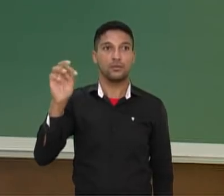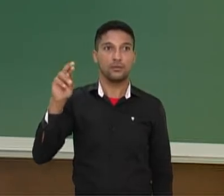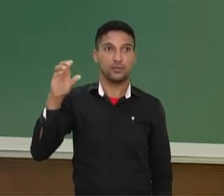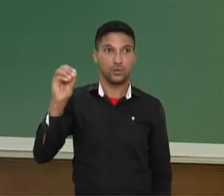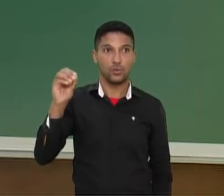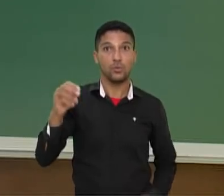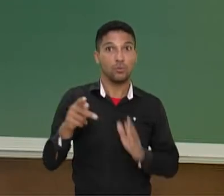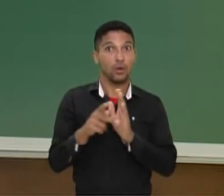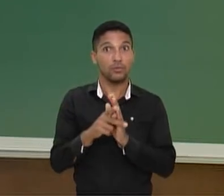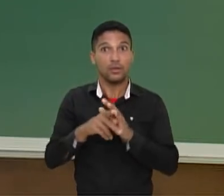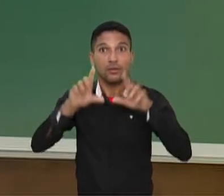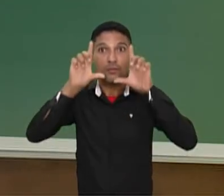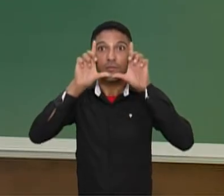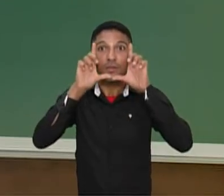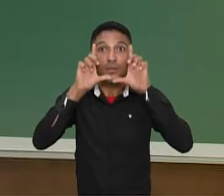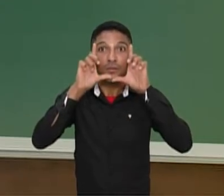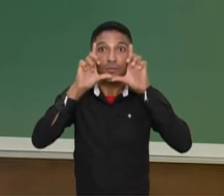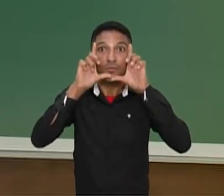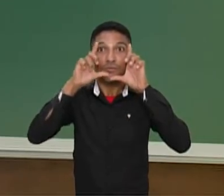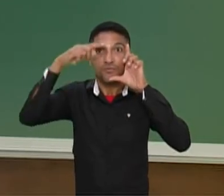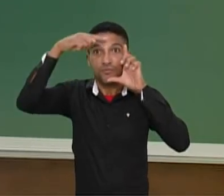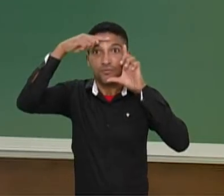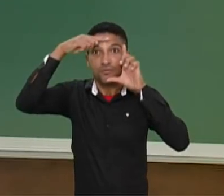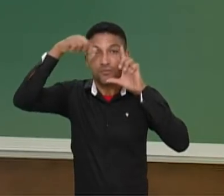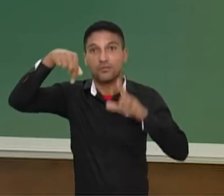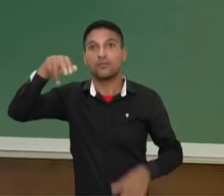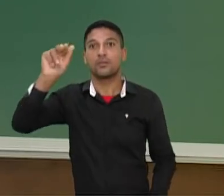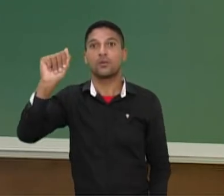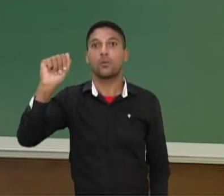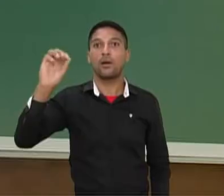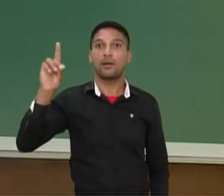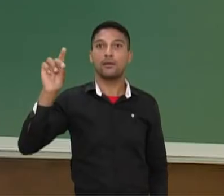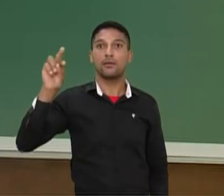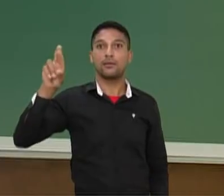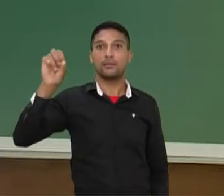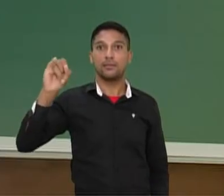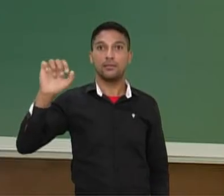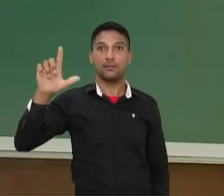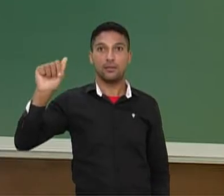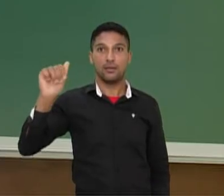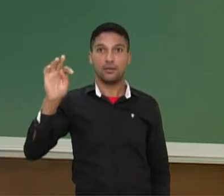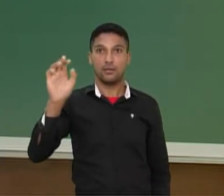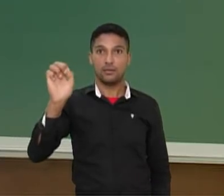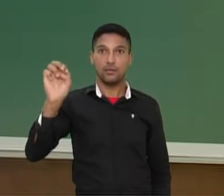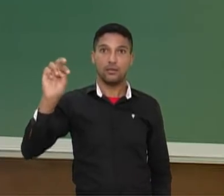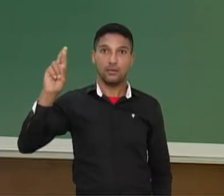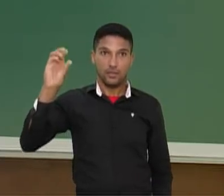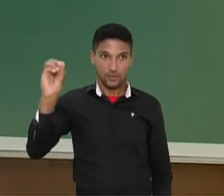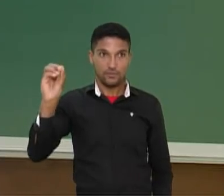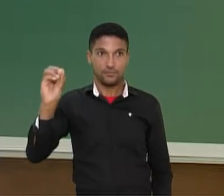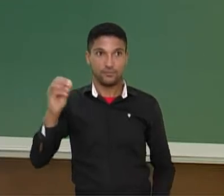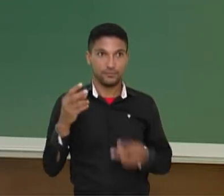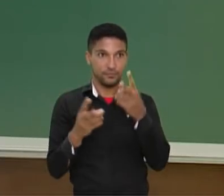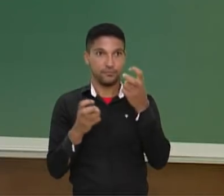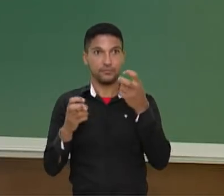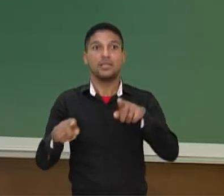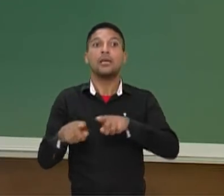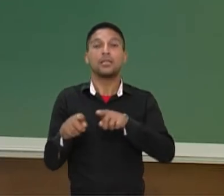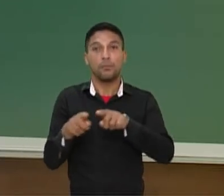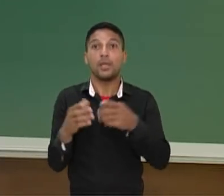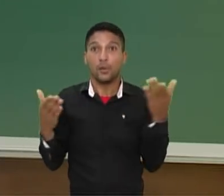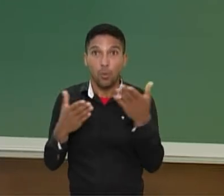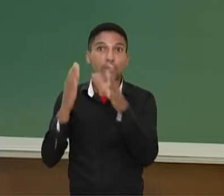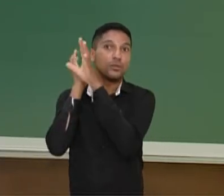difícil. E nós vamos retomar as continhas com letra em alguns momentos, tá bom? Porque nós precisamos treinar essa